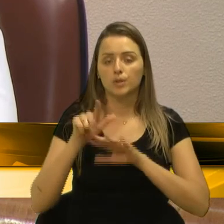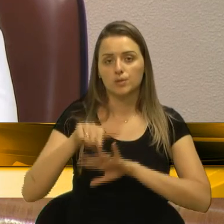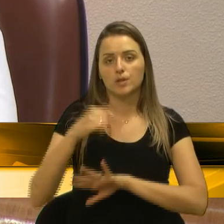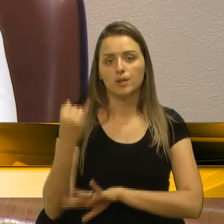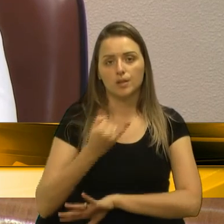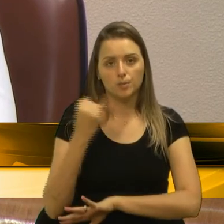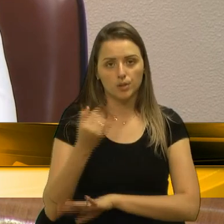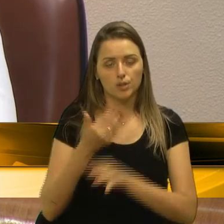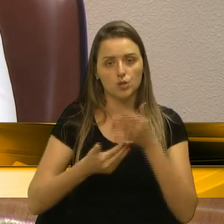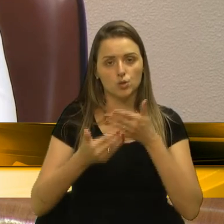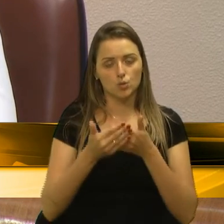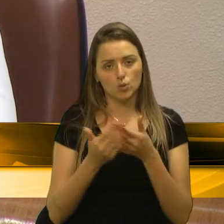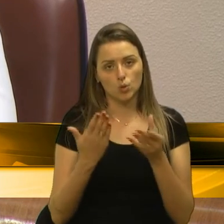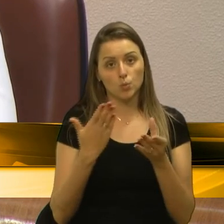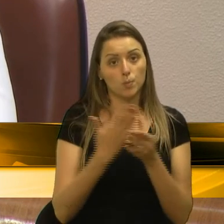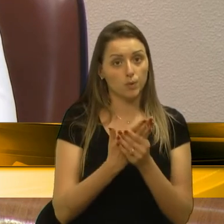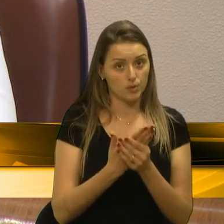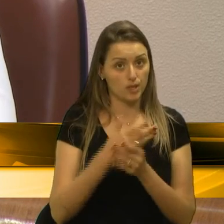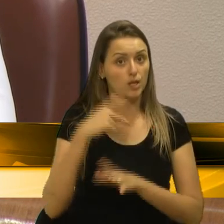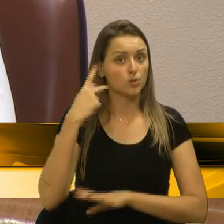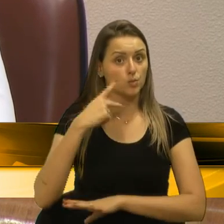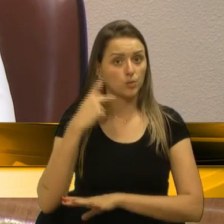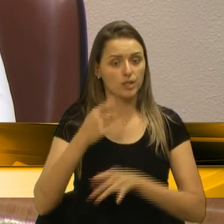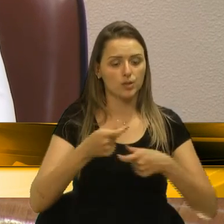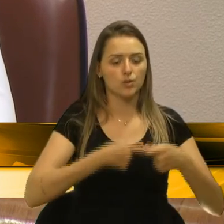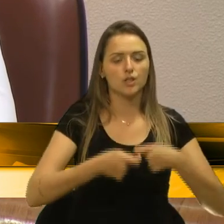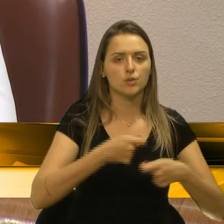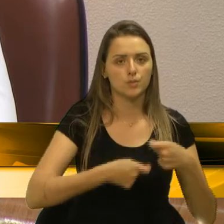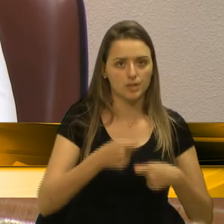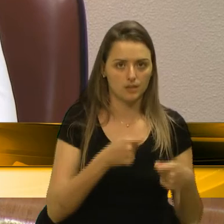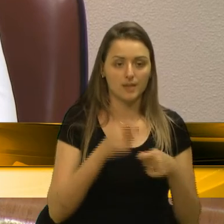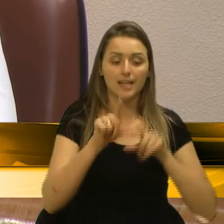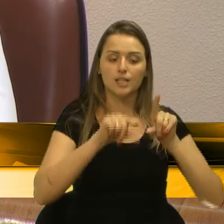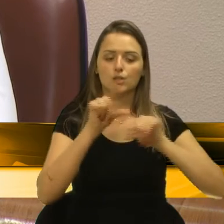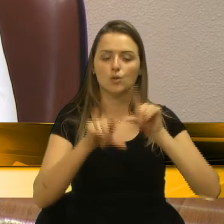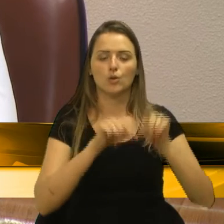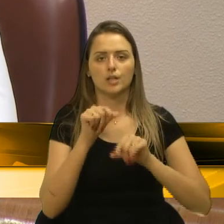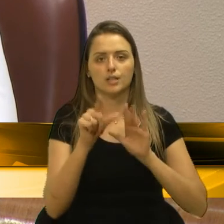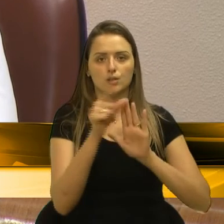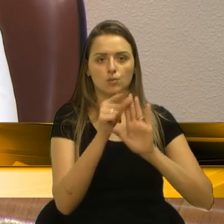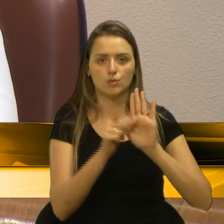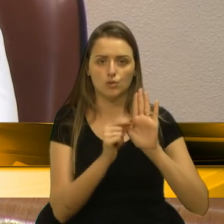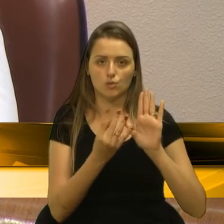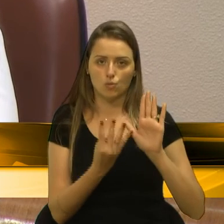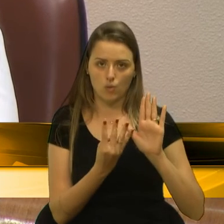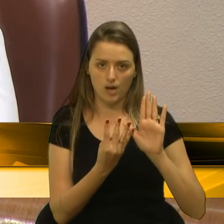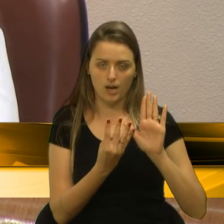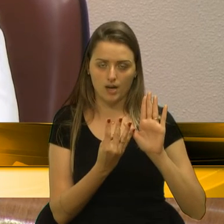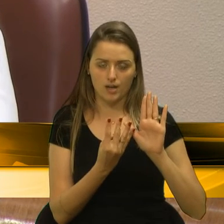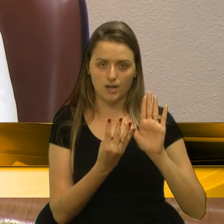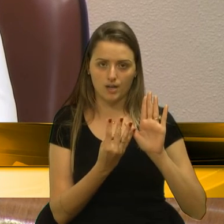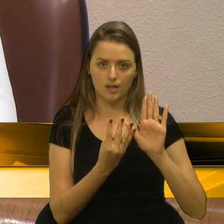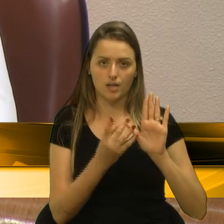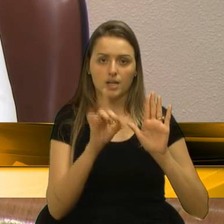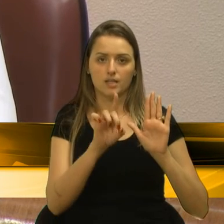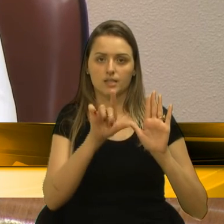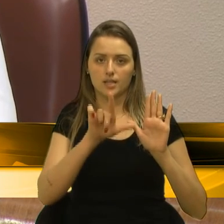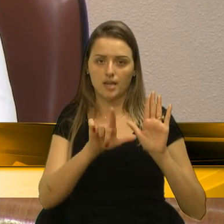processo e julgamento das infrações político-administrativas definidas no artigo 4º do DL